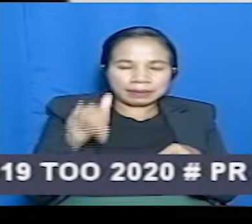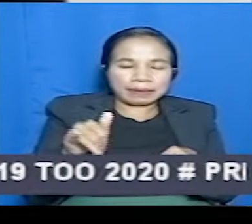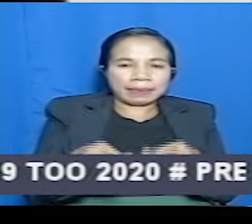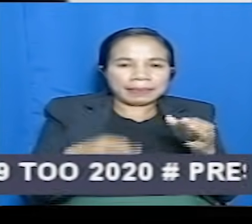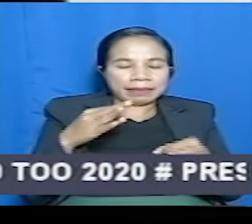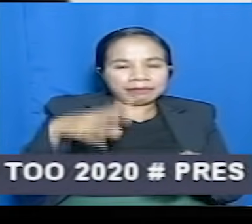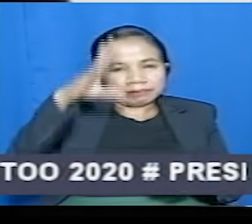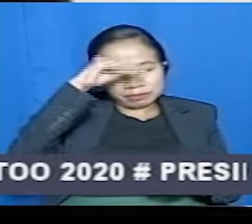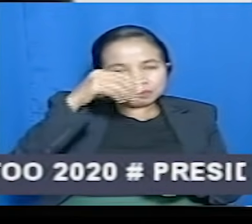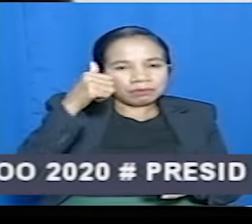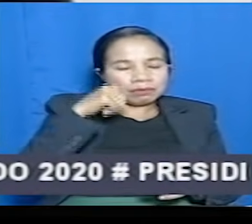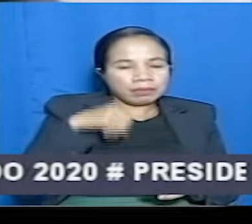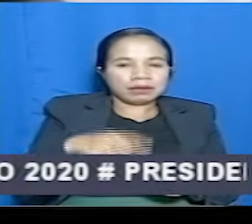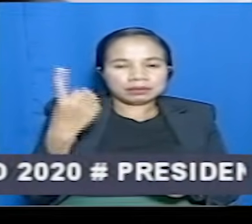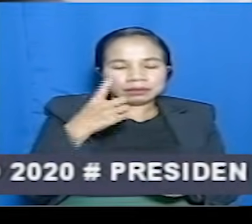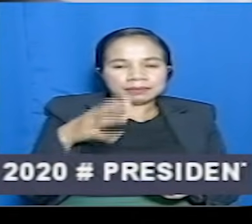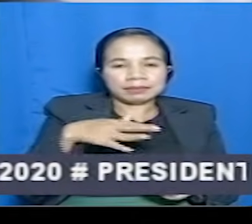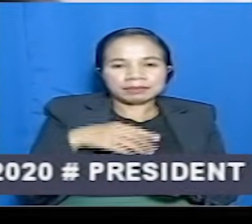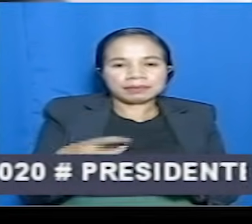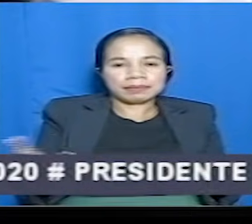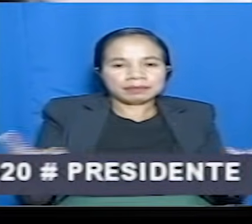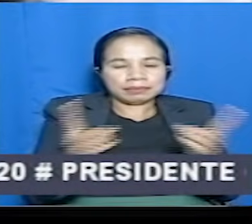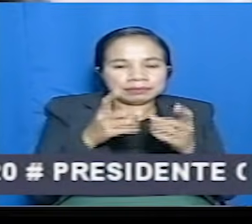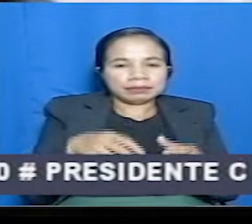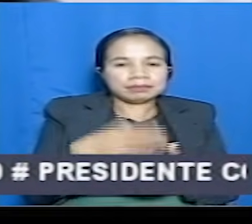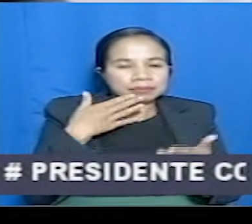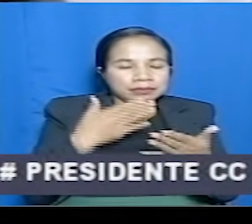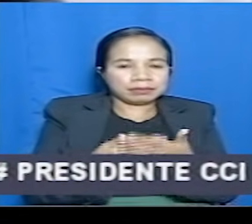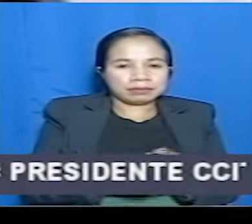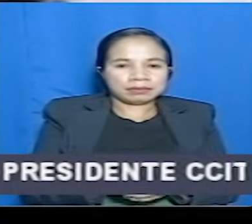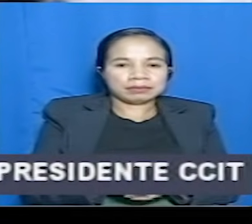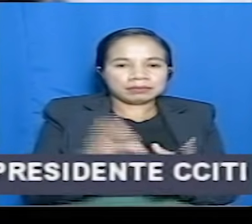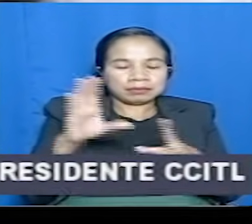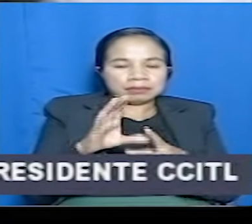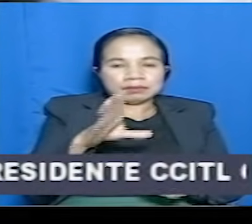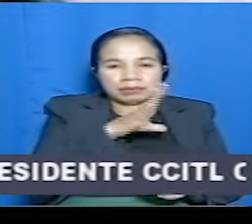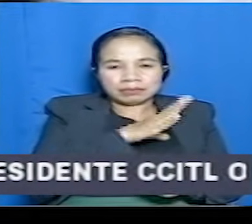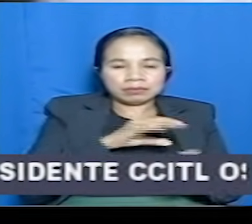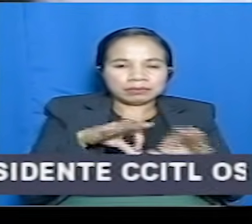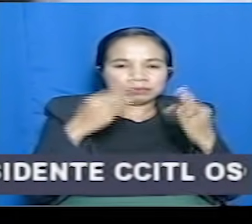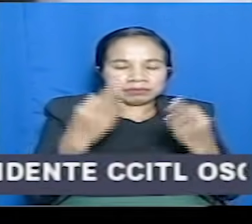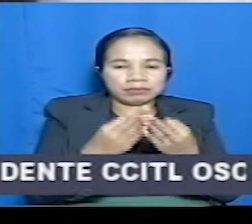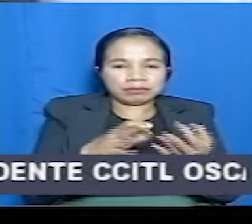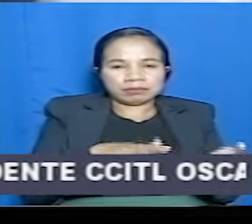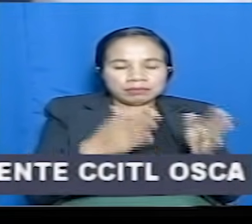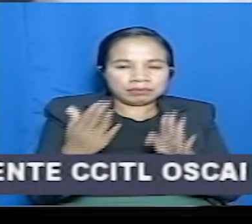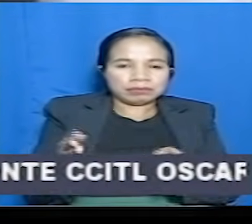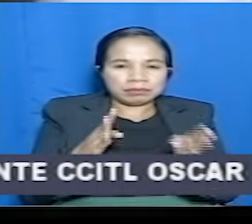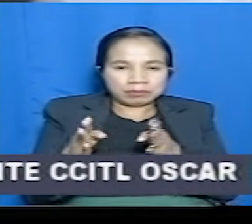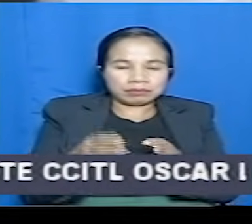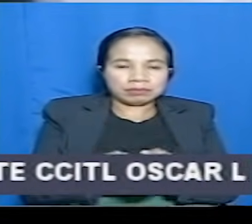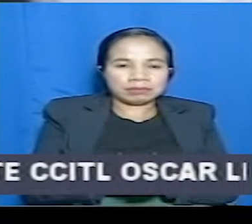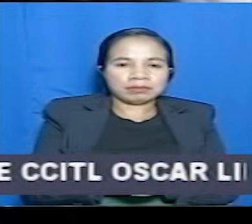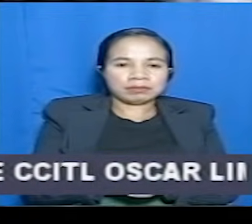tanto bem no mesmo que eu me sempre alegria. Tambane comando se reenguia de óbito se família Matibian, pode processa Matibian